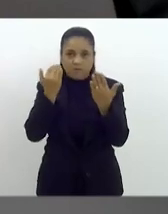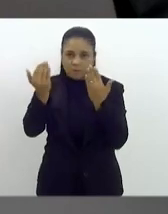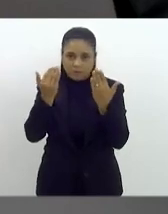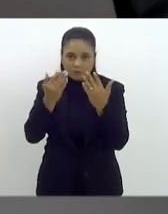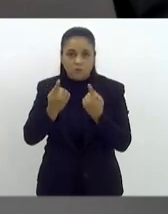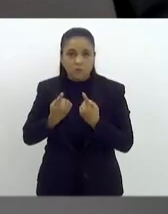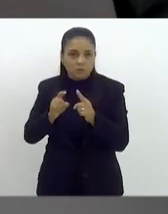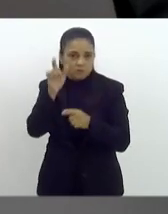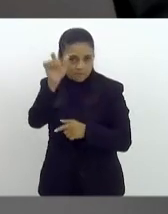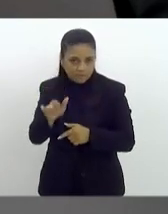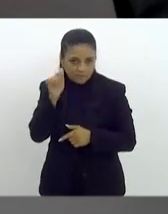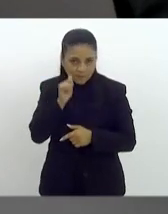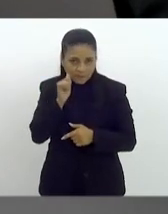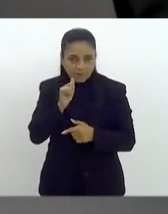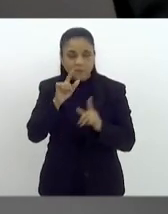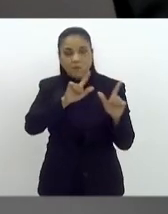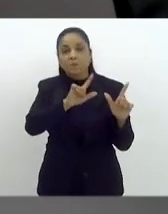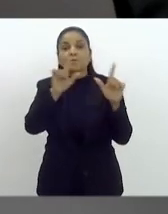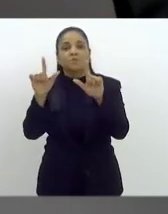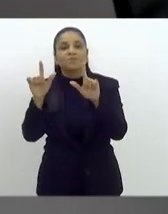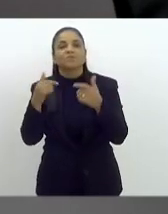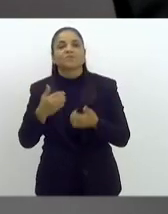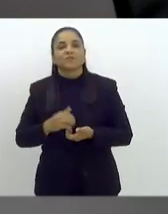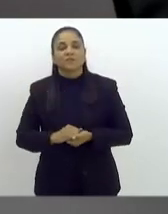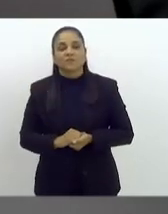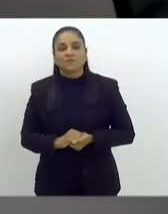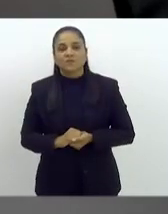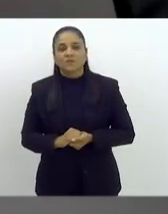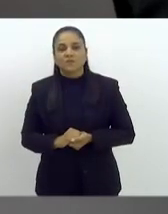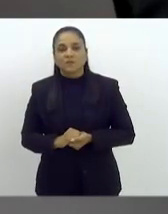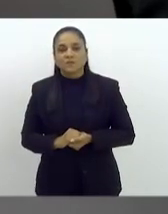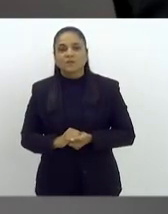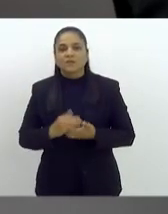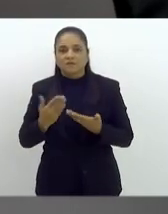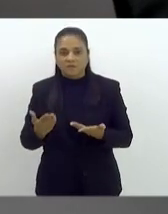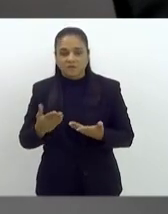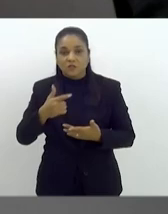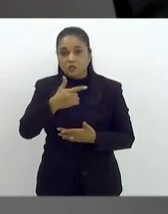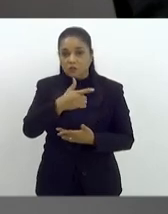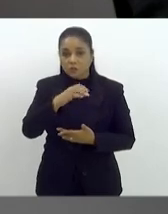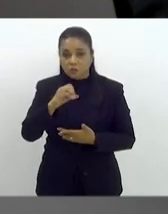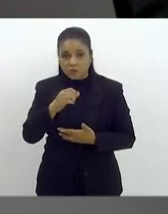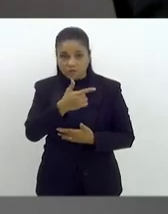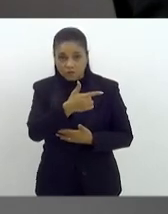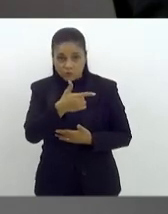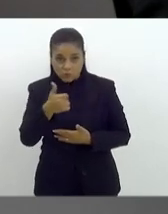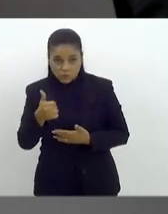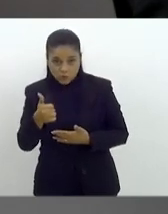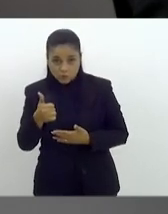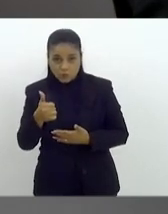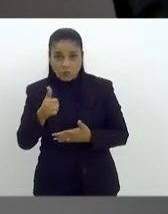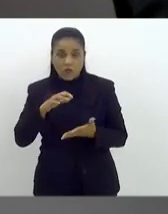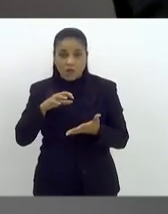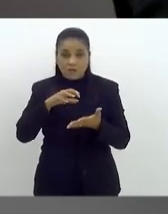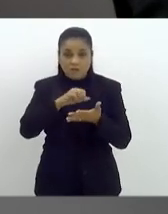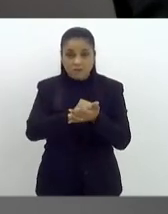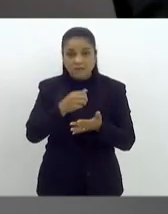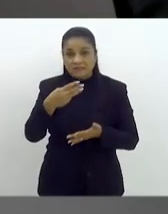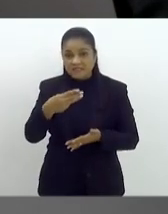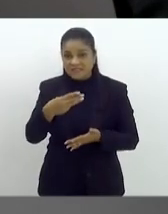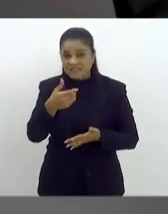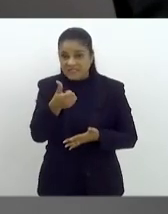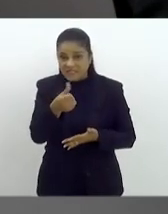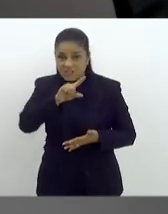pode passar por favor Então pessoal em 2021 né foram registradas